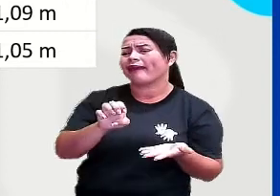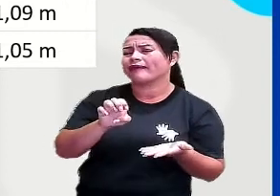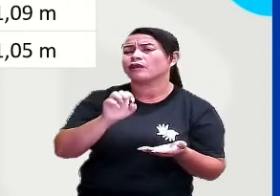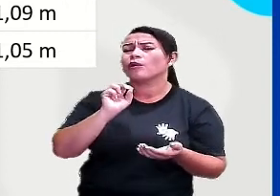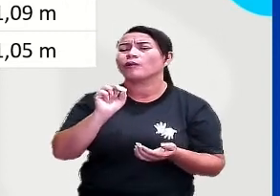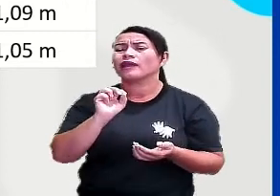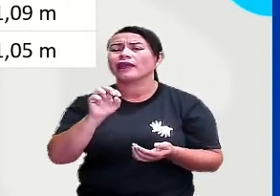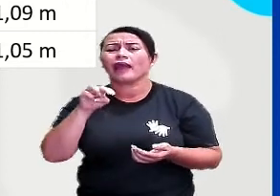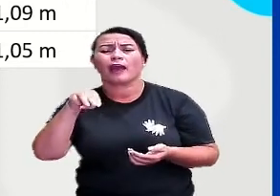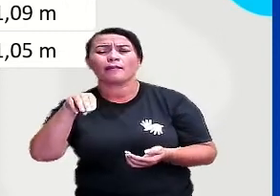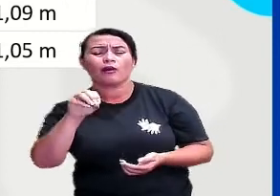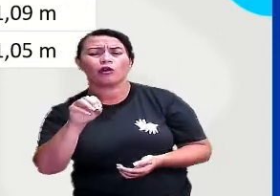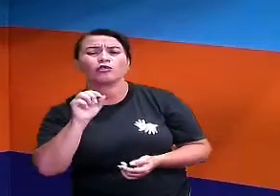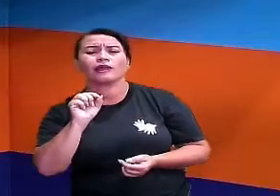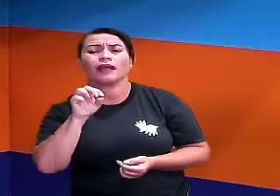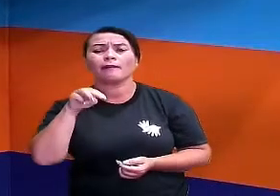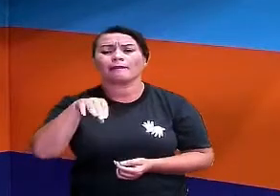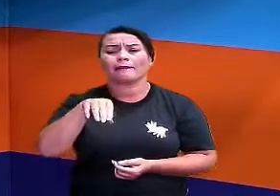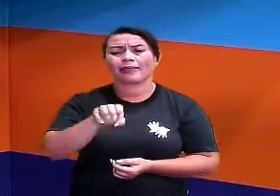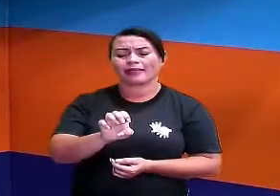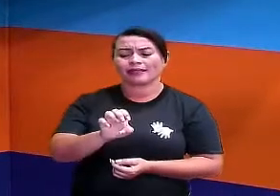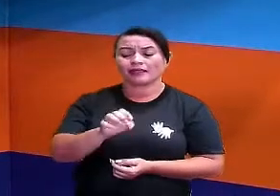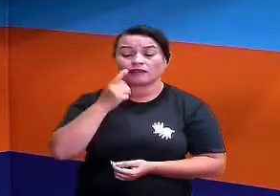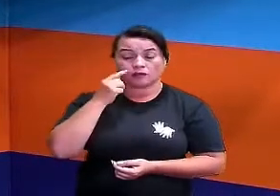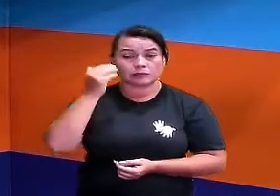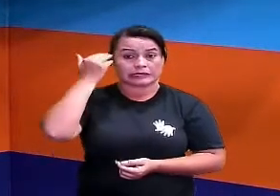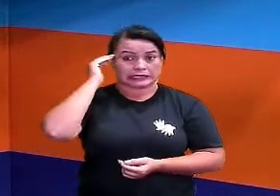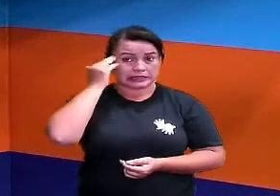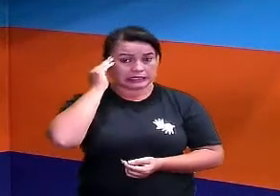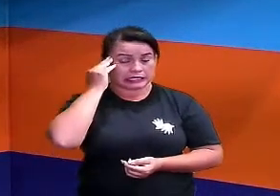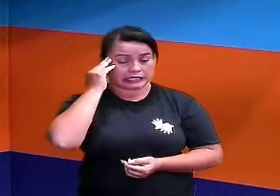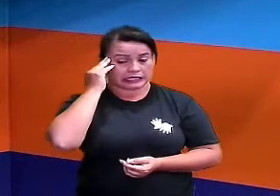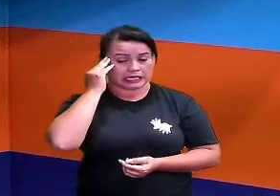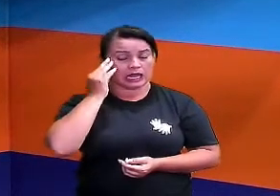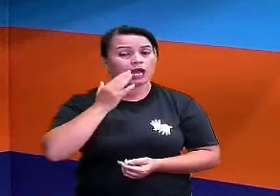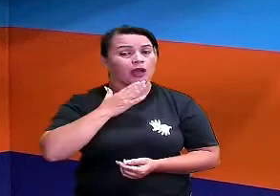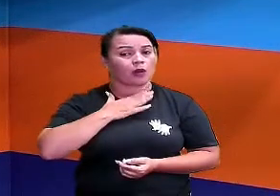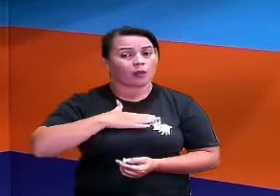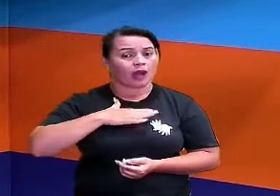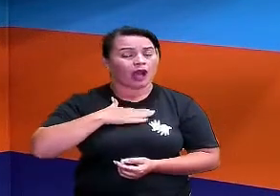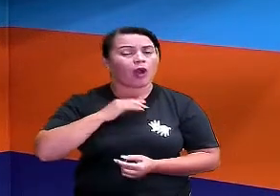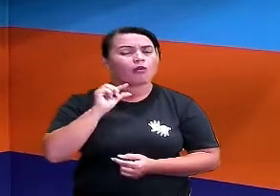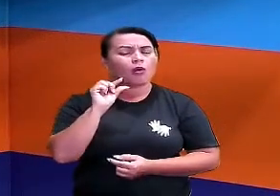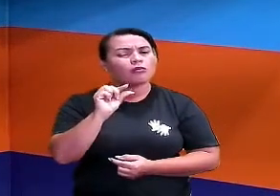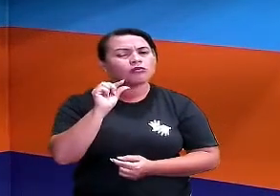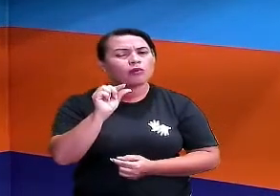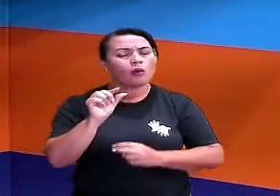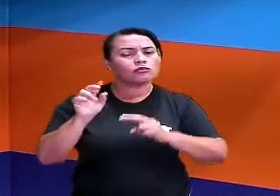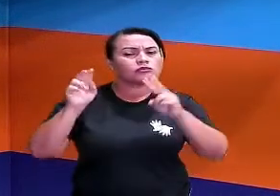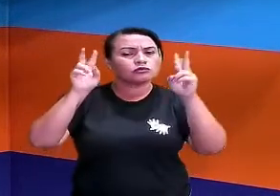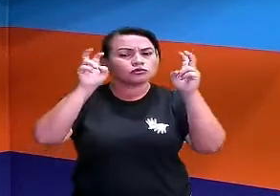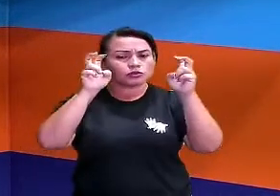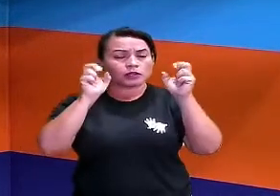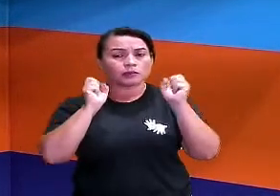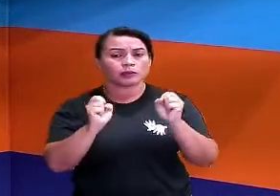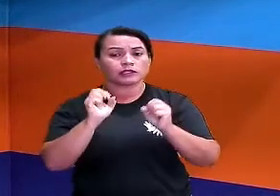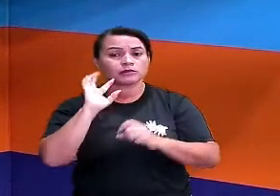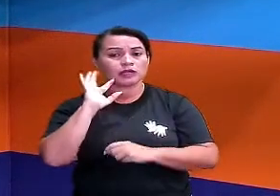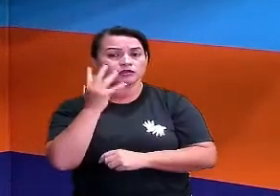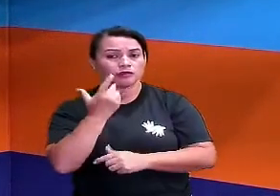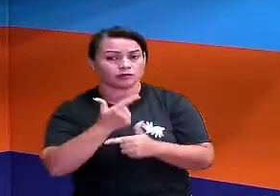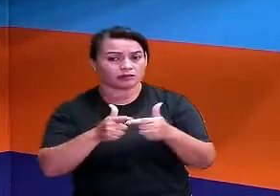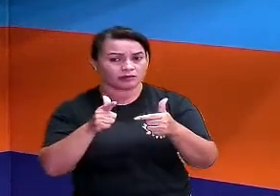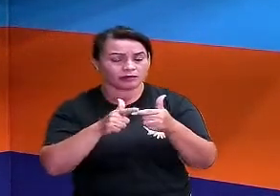moda, o que é mediana? Vamos entender? Vamos entender um pouco do assunto para que a gente possa resolver